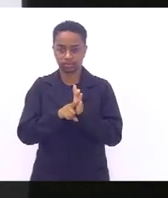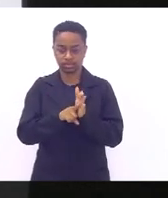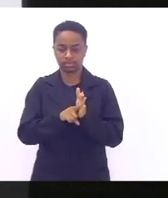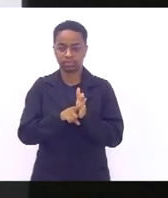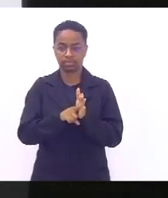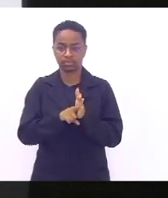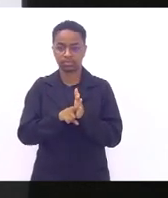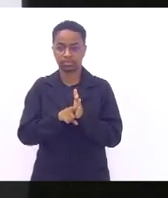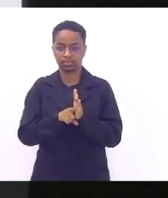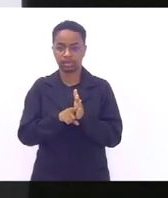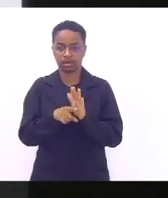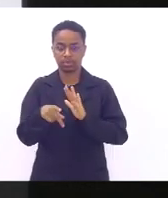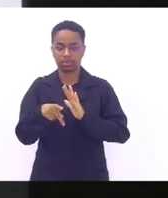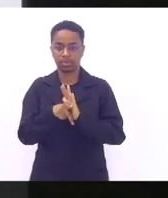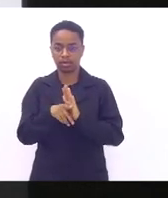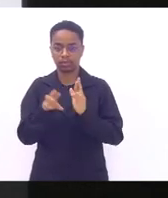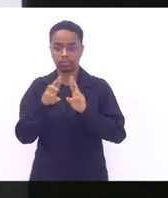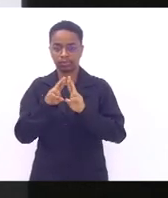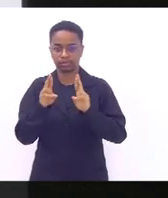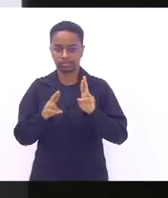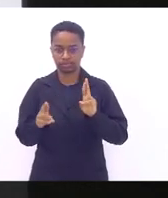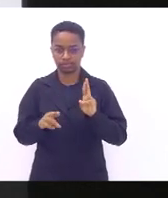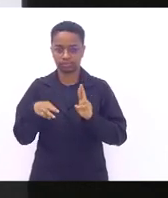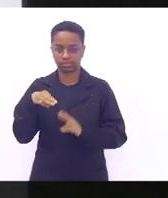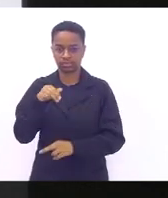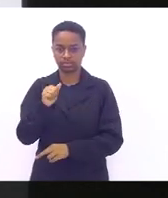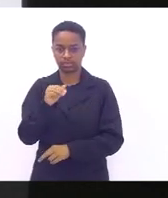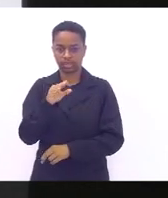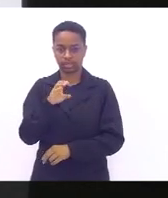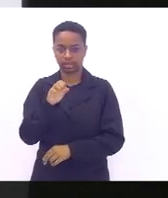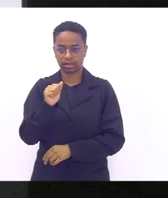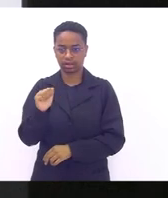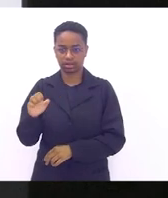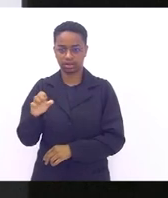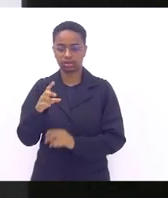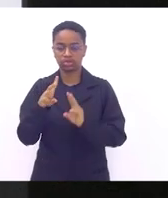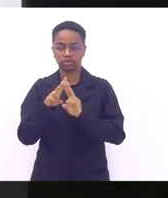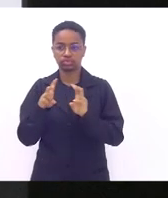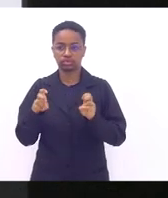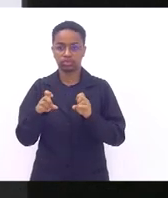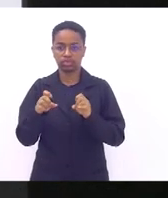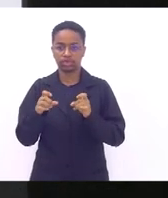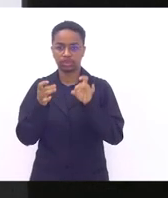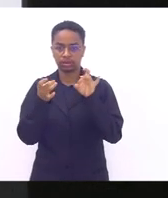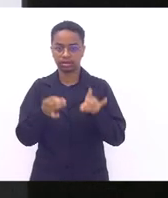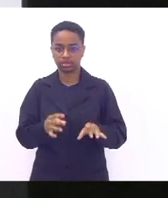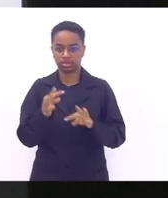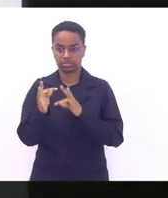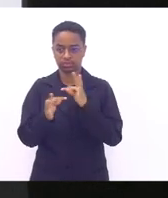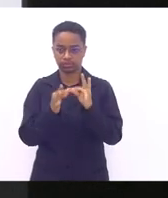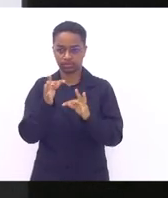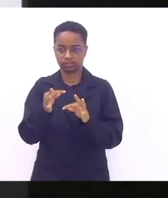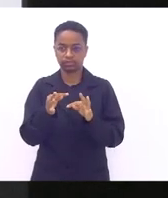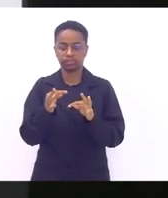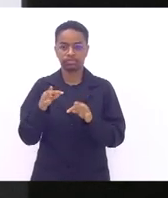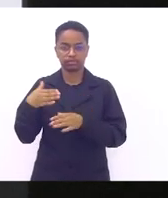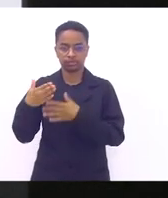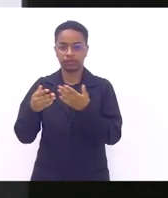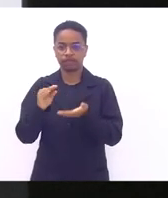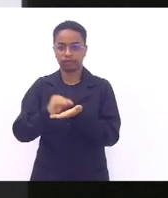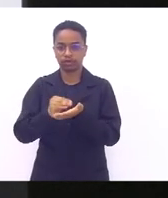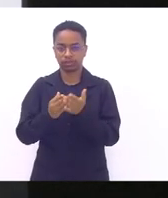Uma pesquisa que a UFRJ Macaé está fazendo, que é a questão da interrupção de tratamento. Está em andamento e em fase de